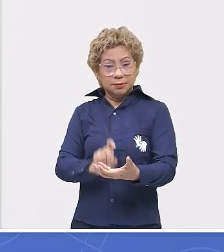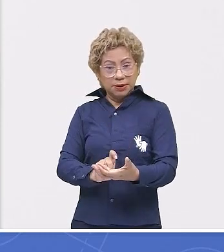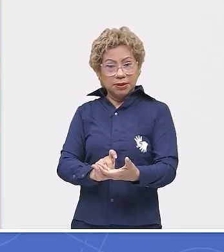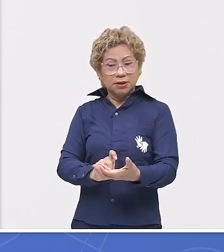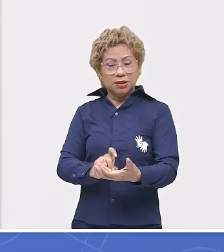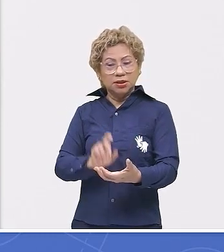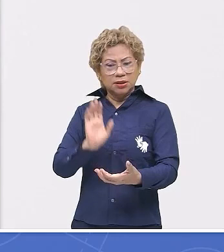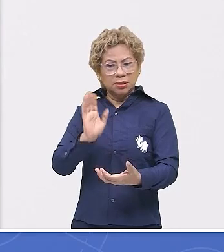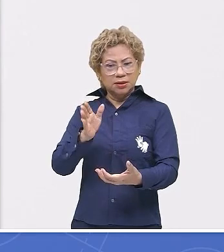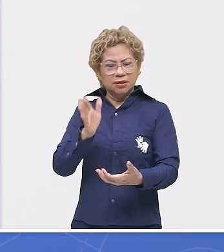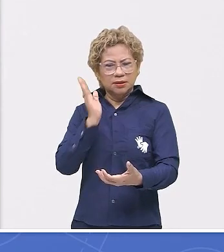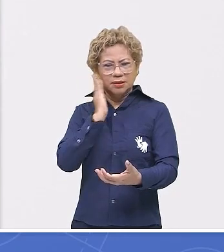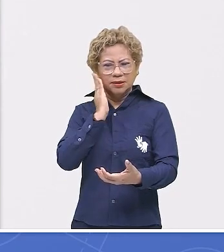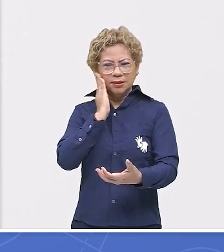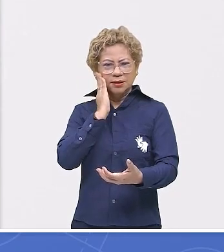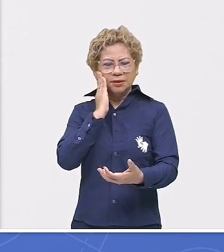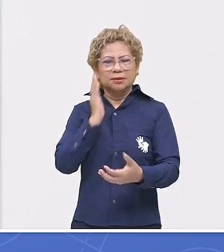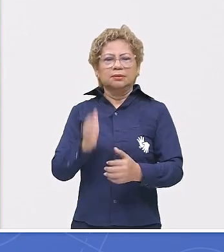né, essa parte